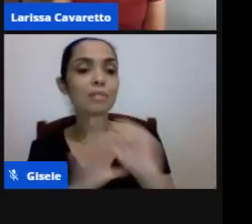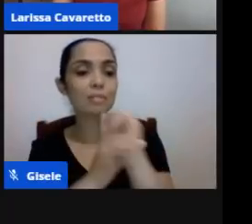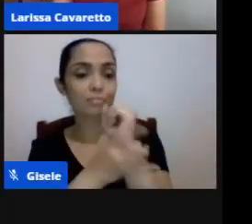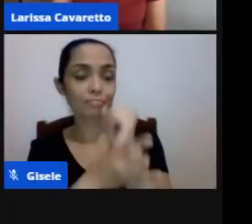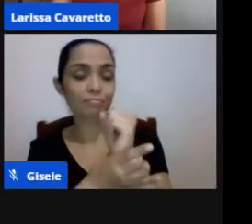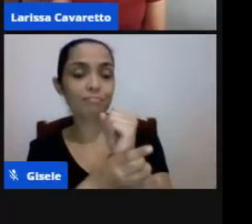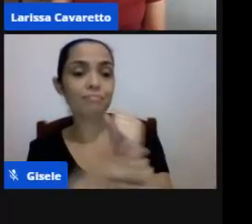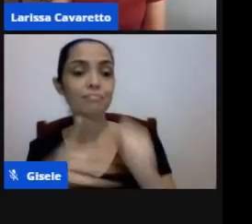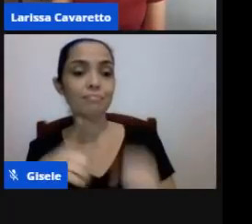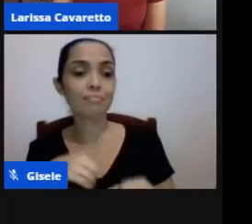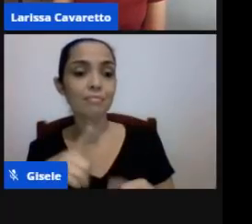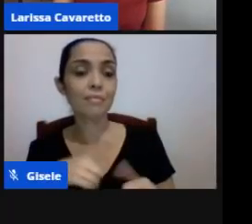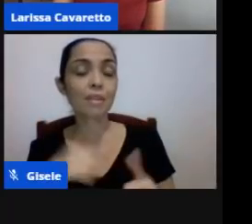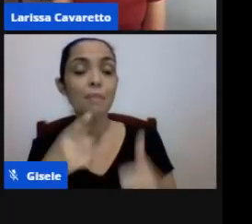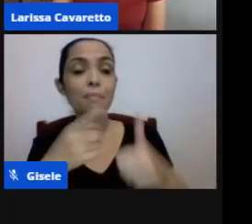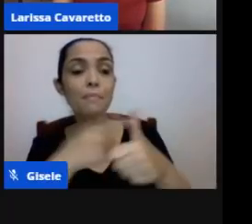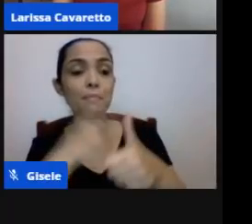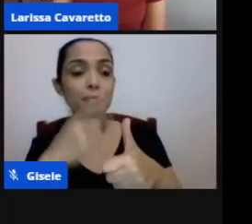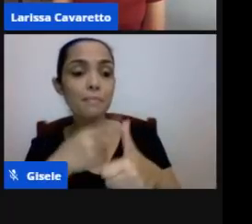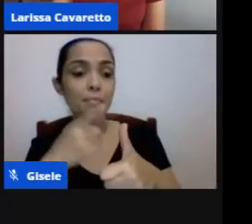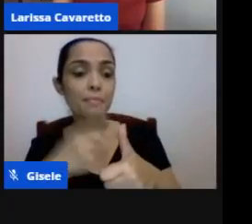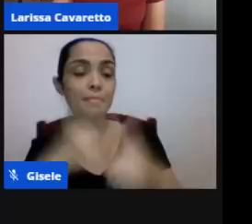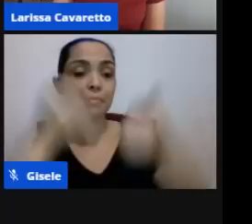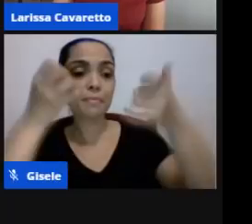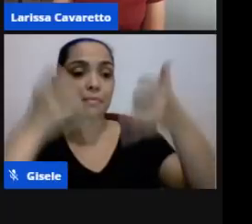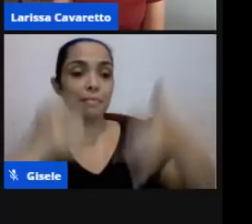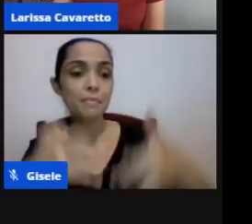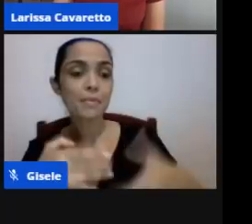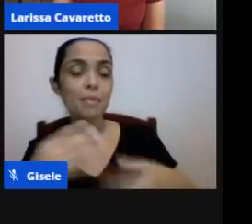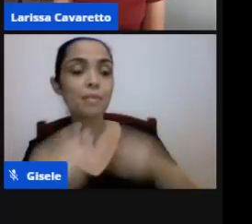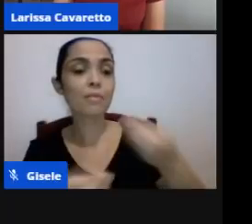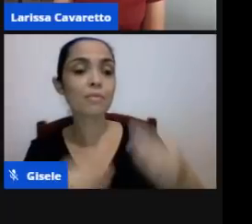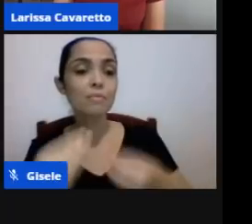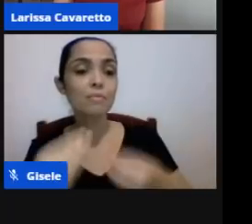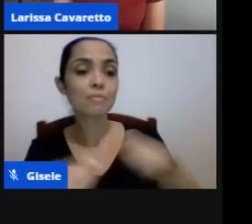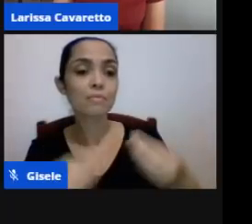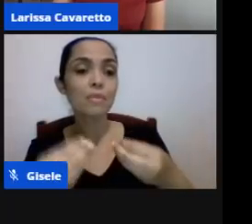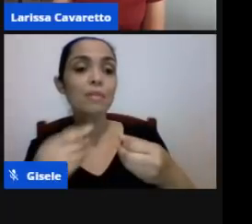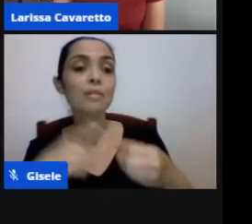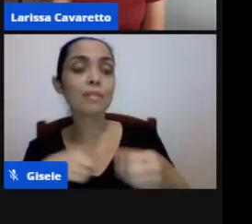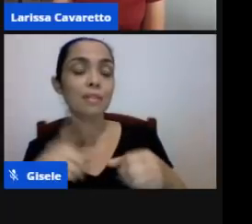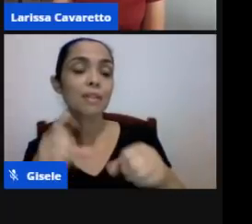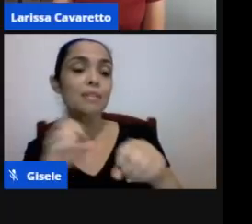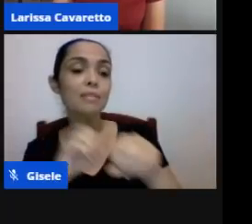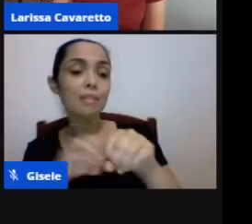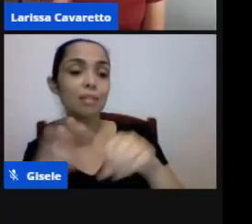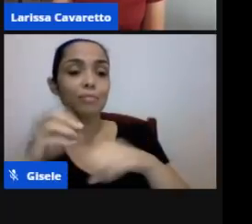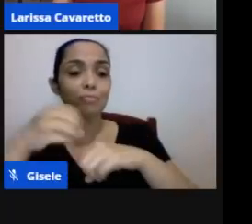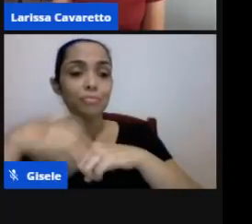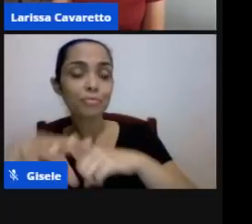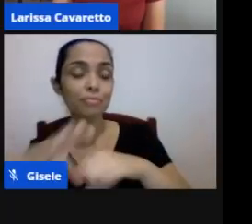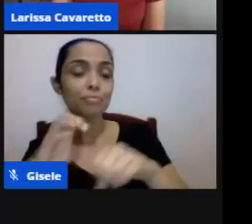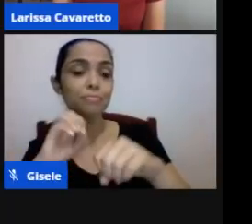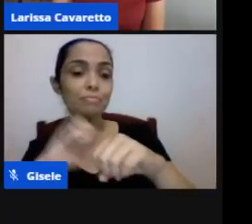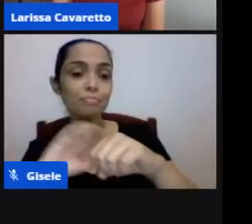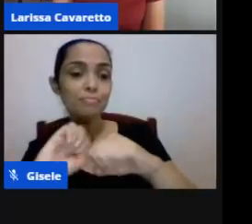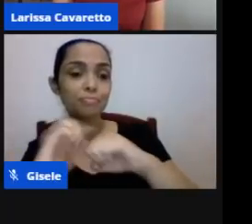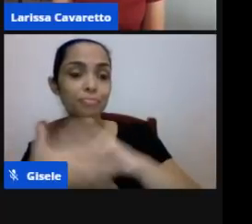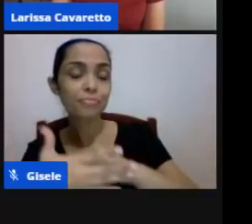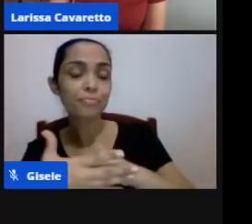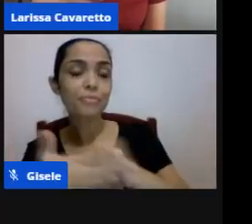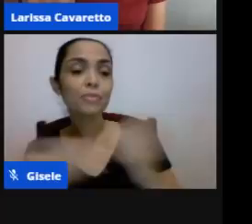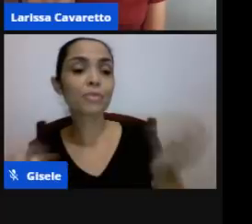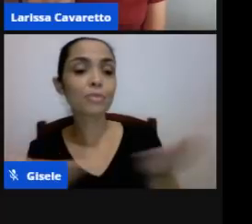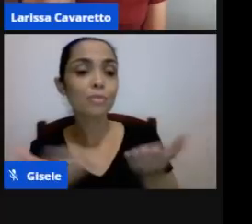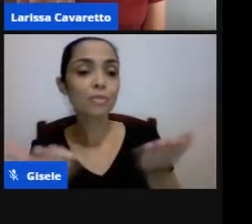Então, primeiramente, eu queria falar para vocês um pouco sobre as formas de transmissão da Covid-19. Eu sei que a